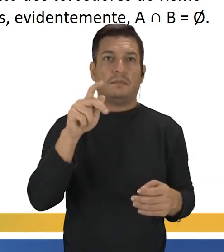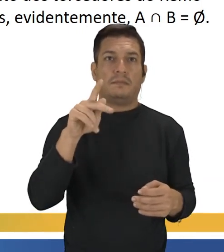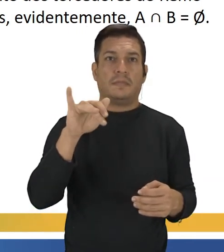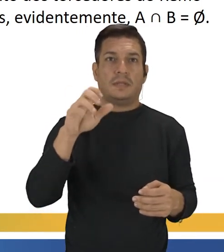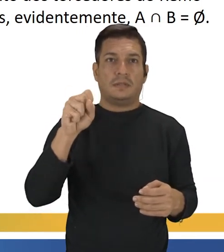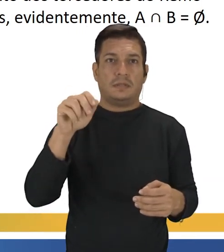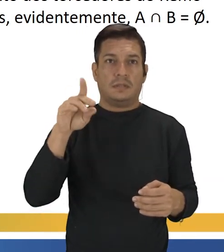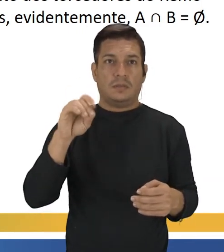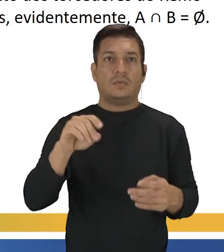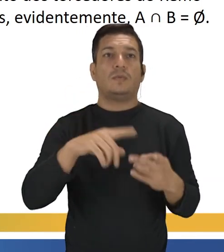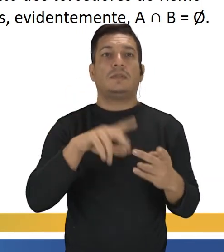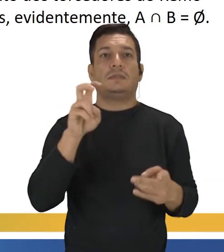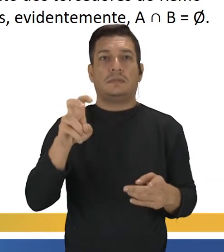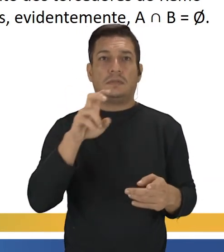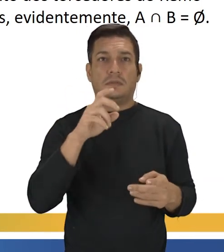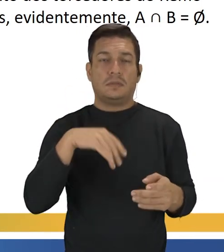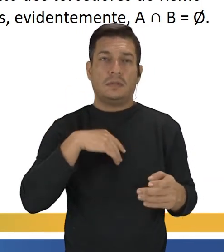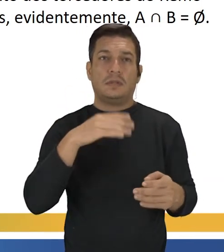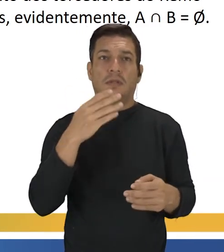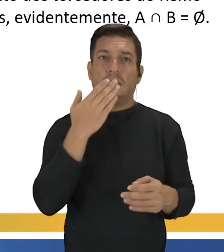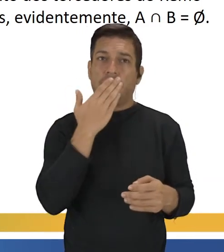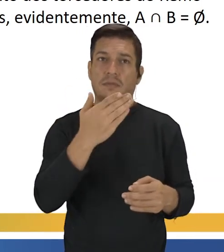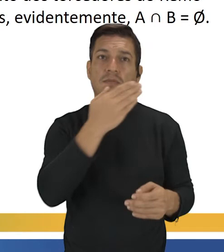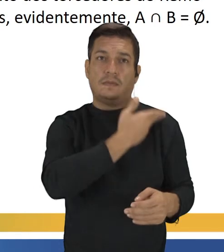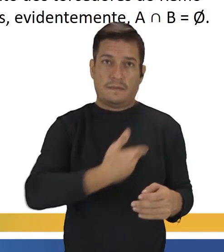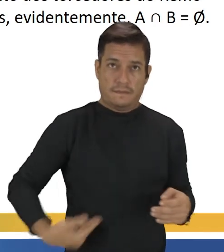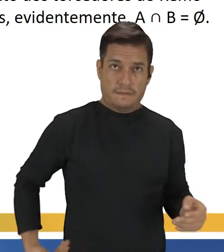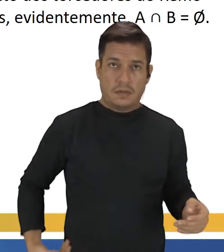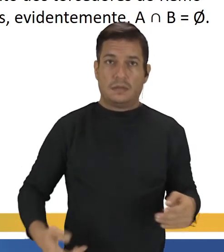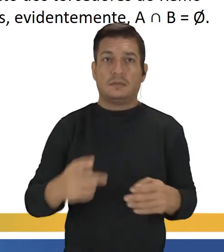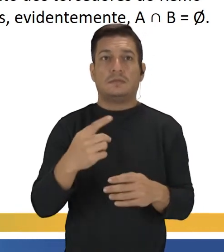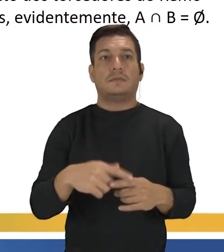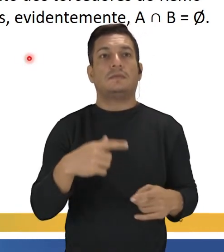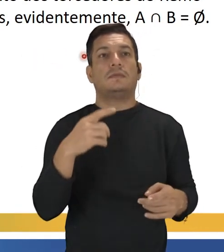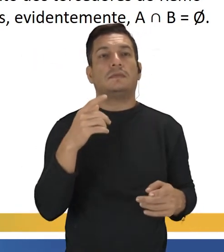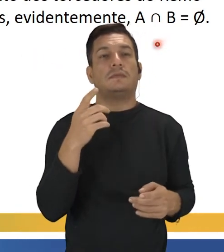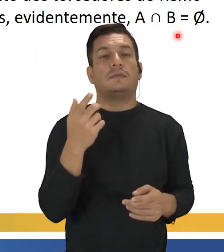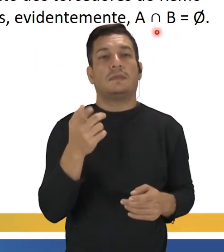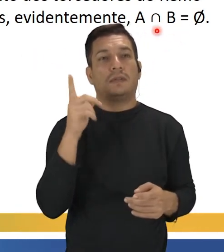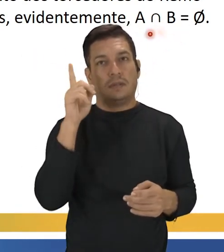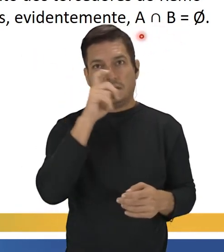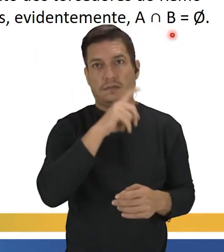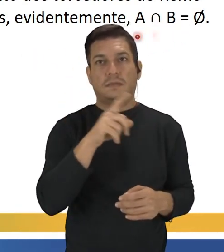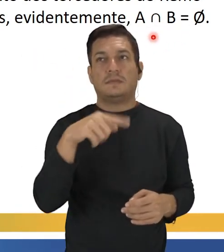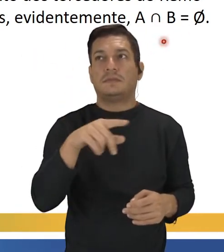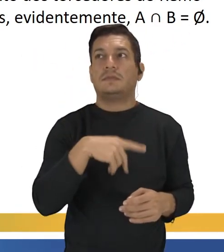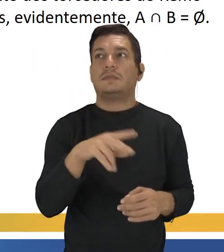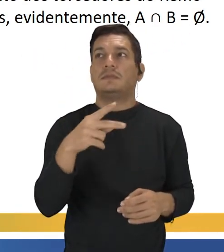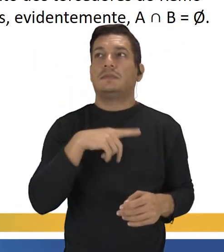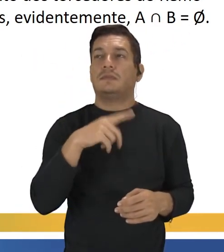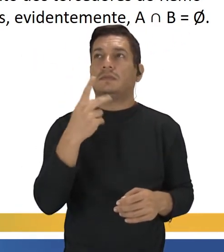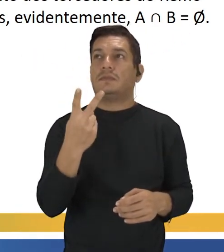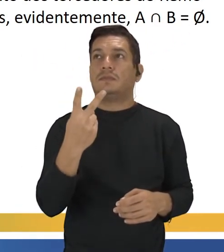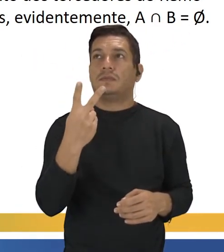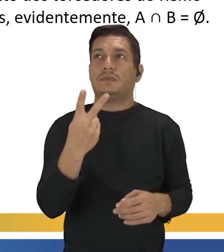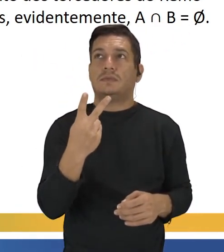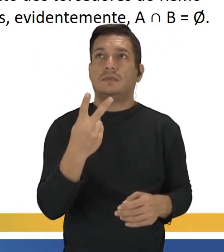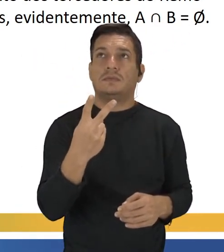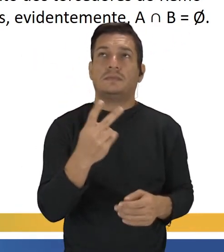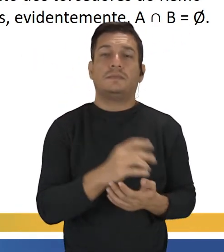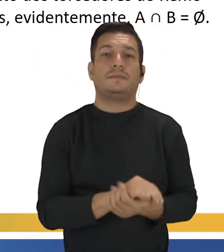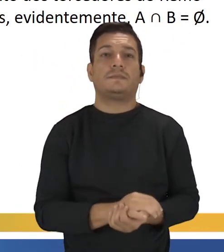temos aqui interseção entre o Remo e o Paysandu, porque é muito difícil você encontrar alguém que torça para os dois. Então a interseção entre eles é